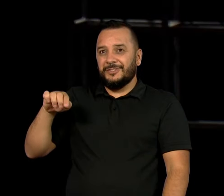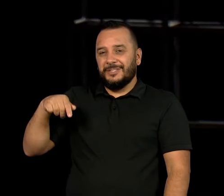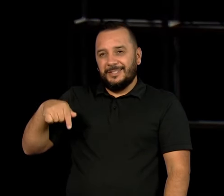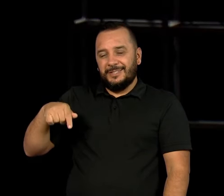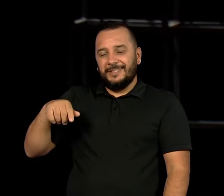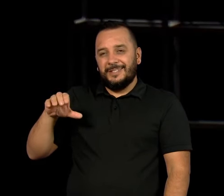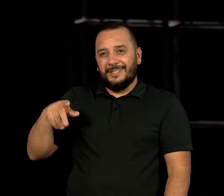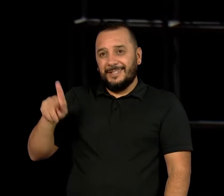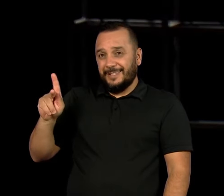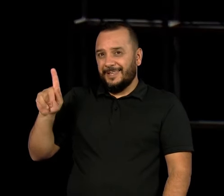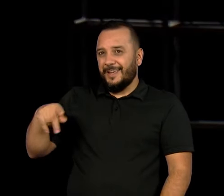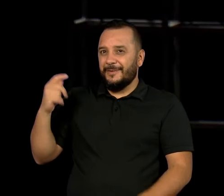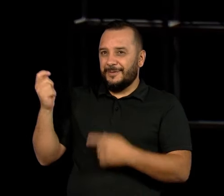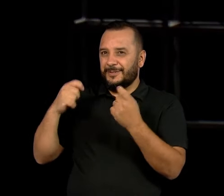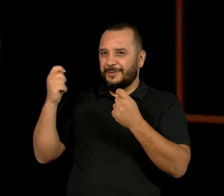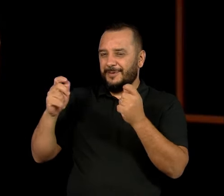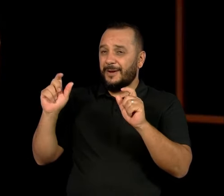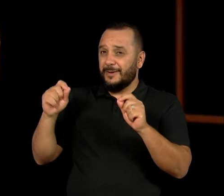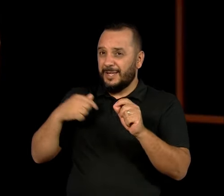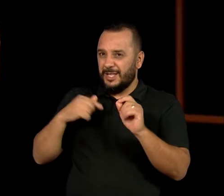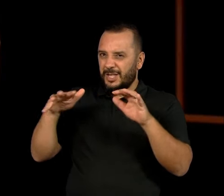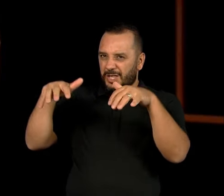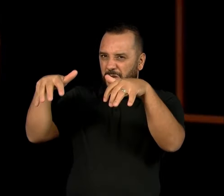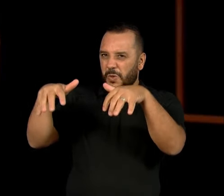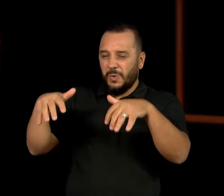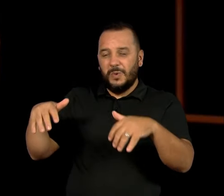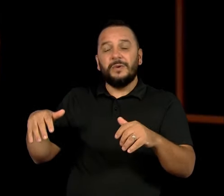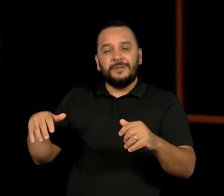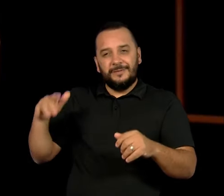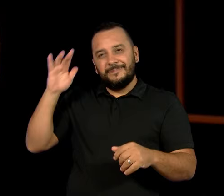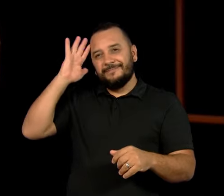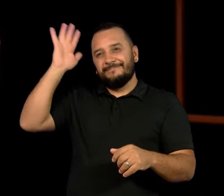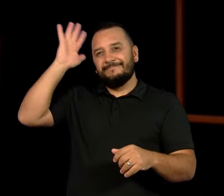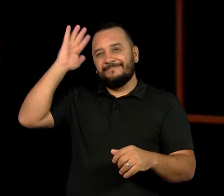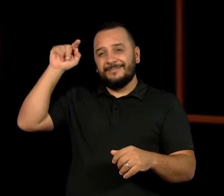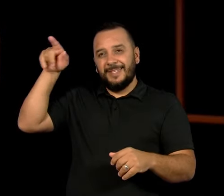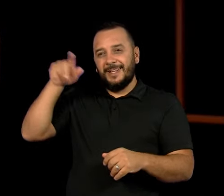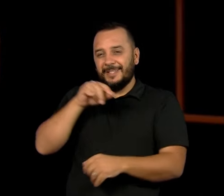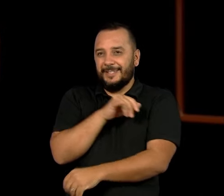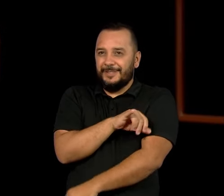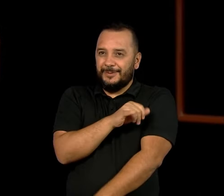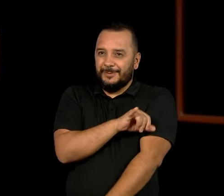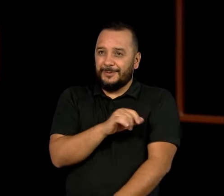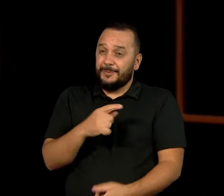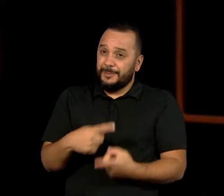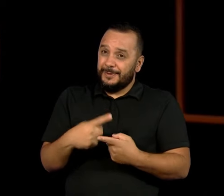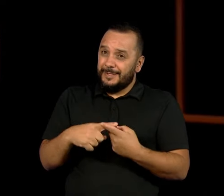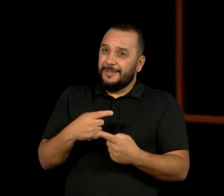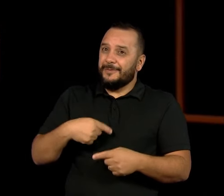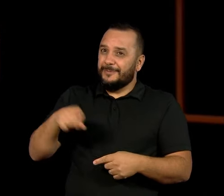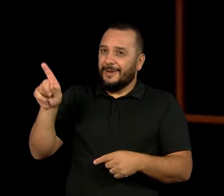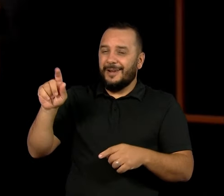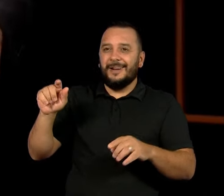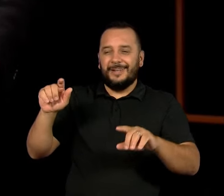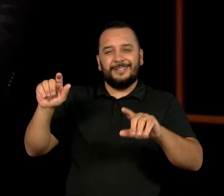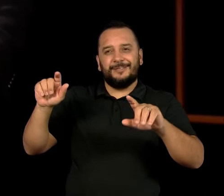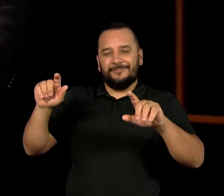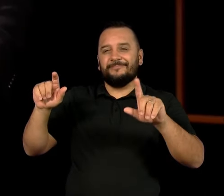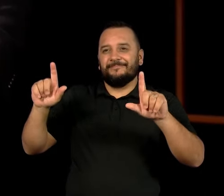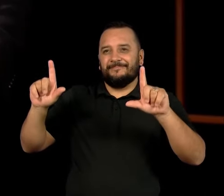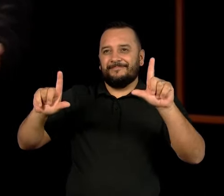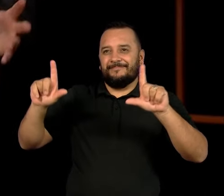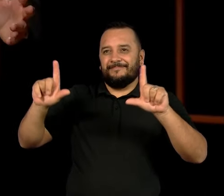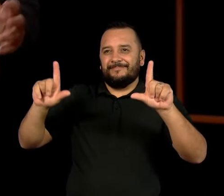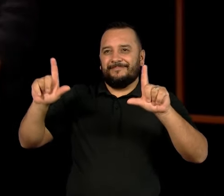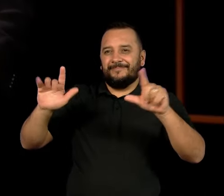tem no Rio de Janeiro, terror e fantasia. E eu estou muito feliz, porque o filme vai para os cinemas, e